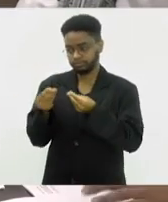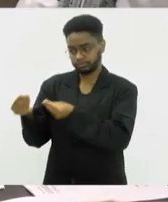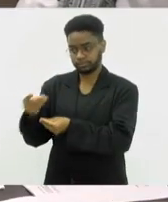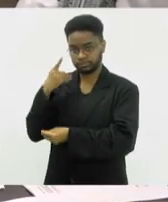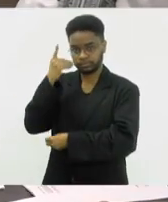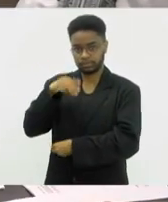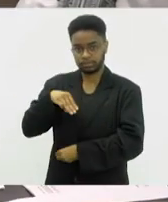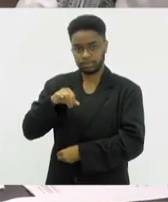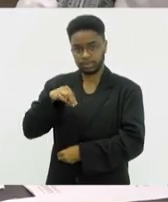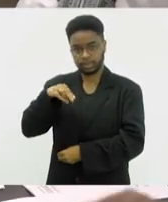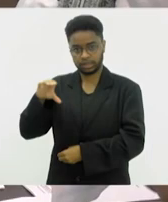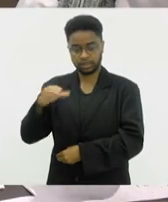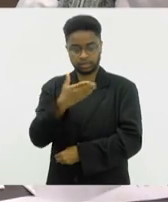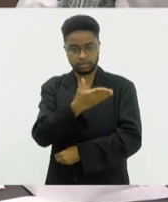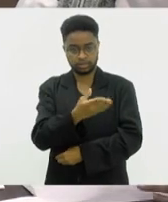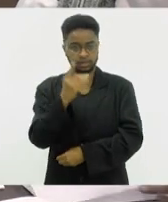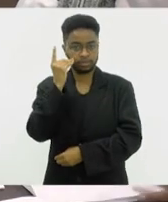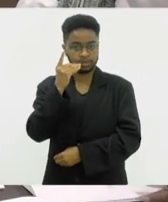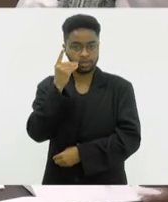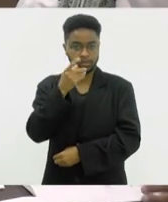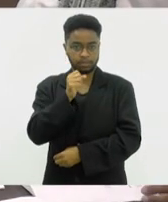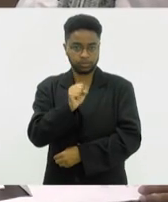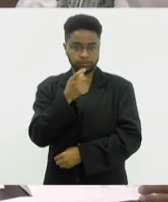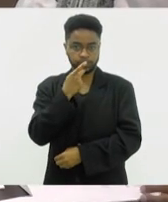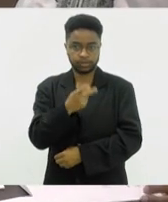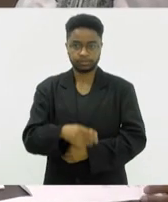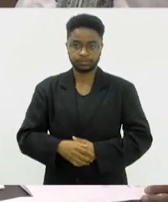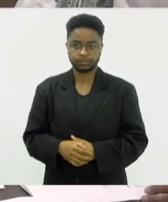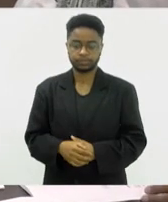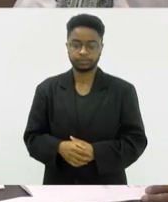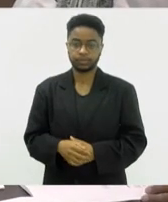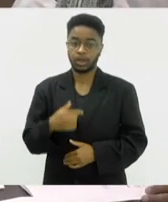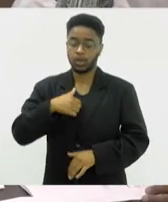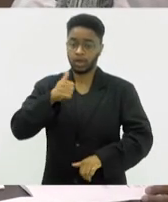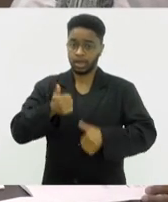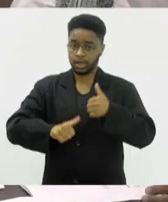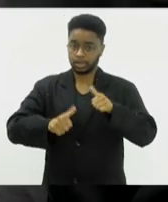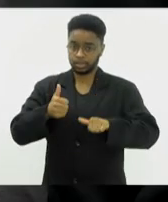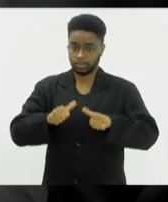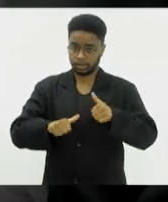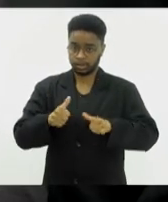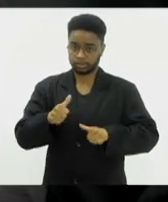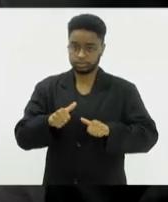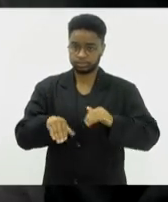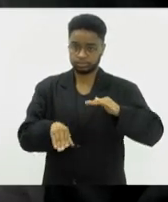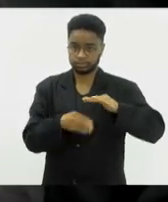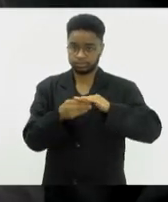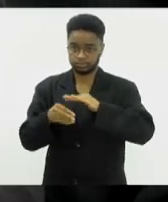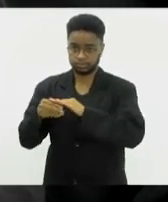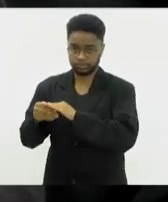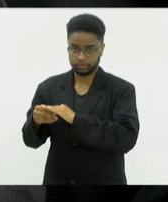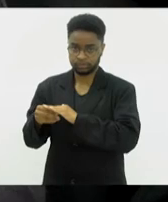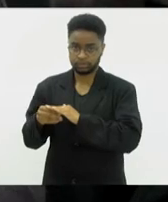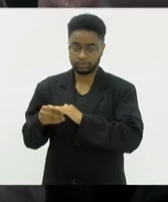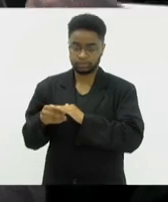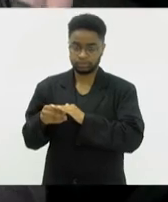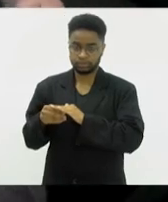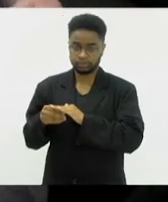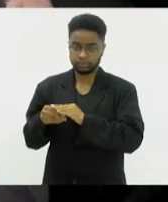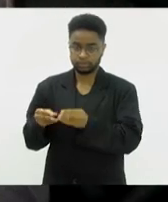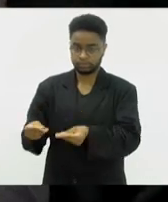Carlos Mink, deputado Vinícius Cozzolino. Deputado Mink, eu fiz uma análise das emendas apresentadas